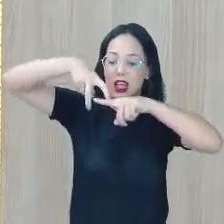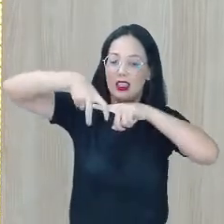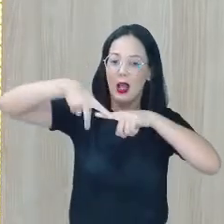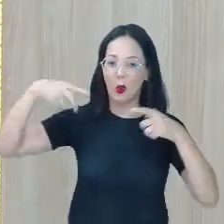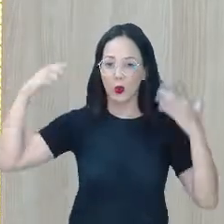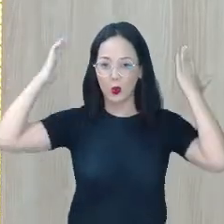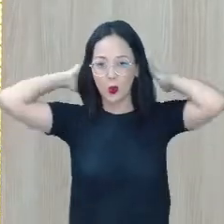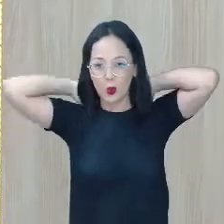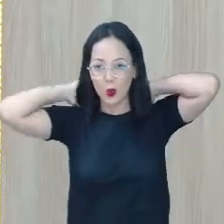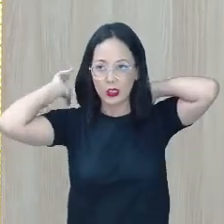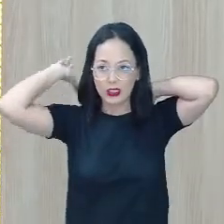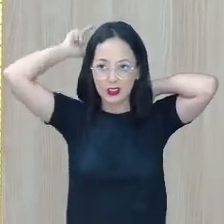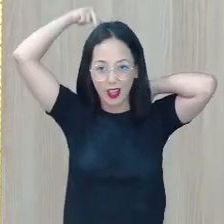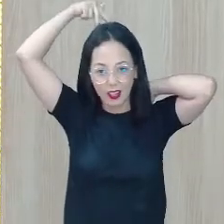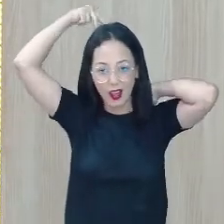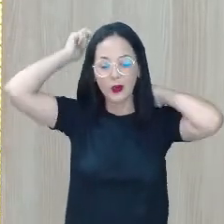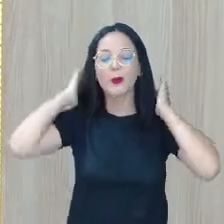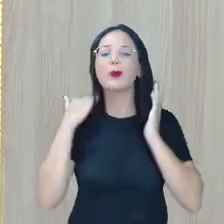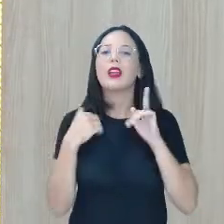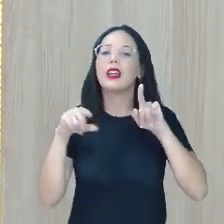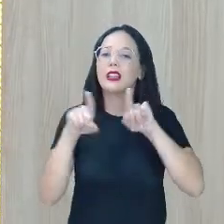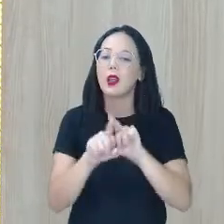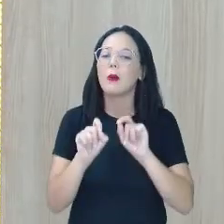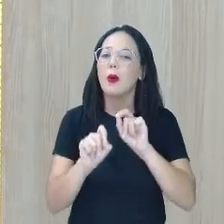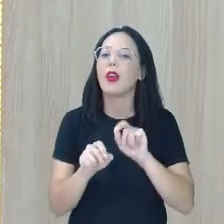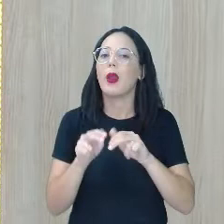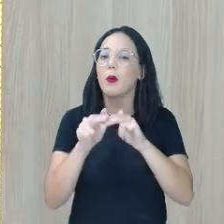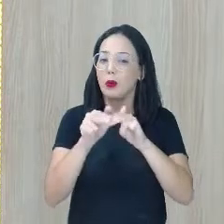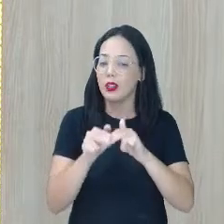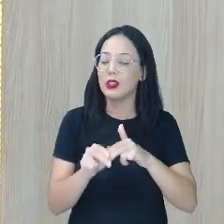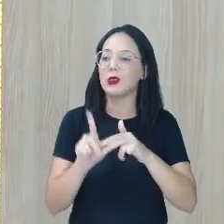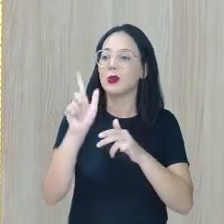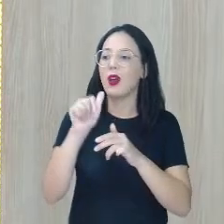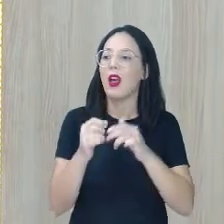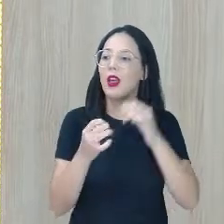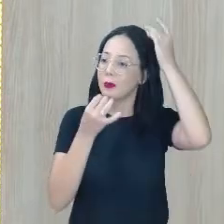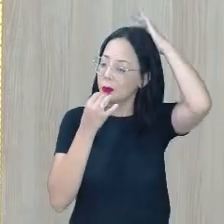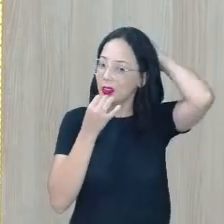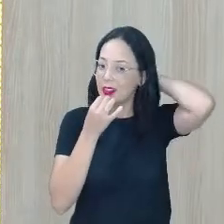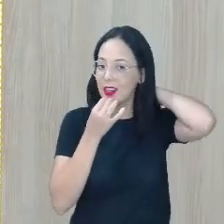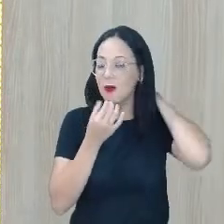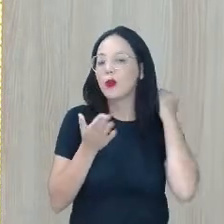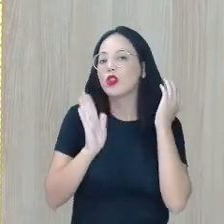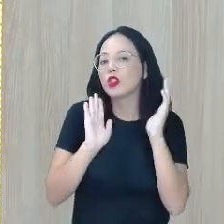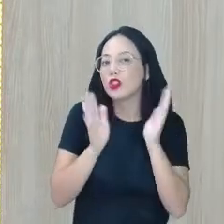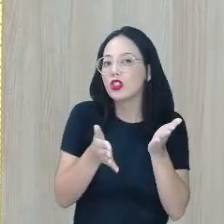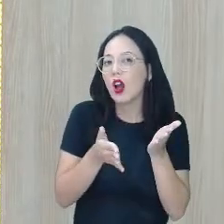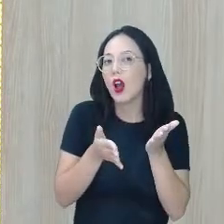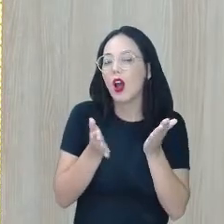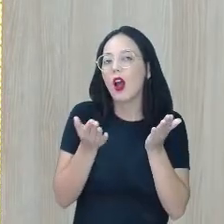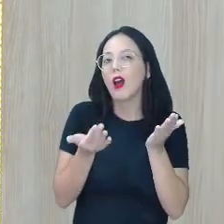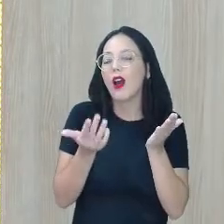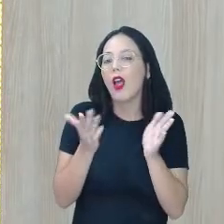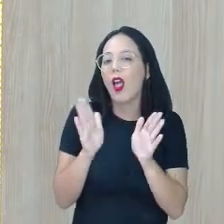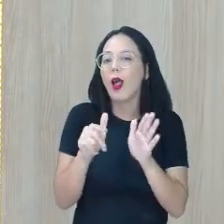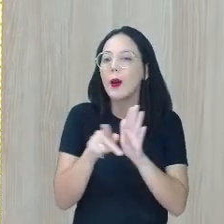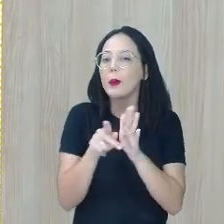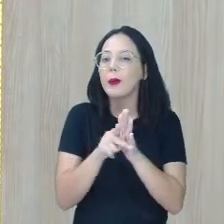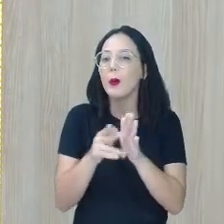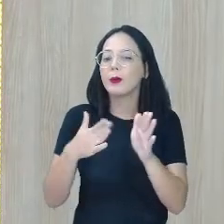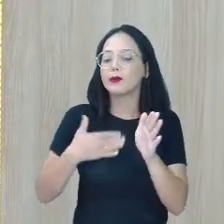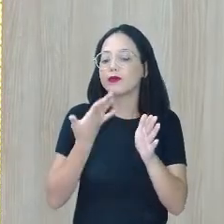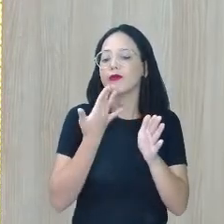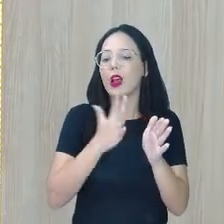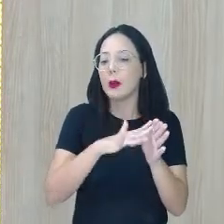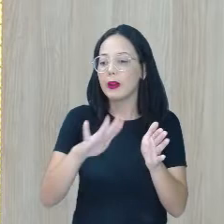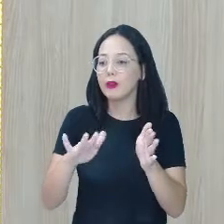né. E nesse sentido, né, assim, isso fez muito parte aí da minha infância,